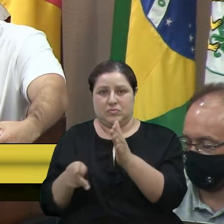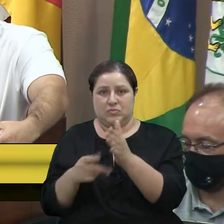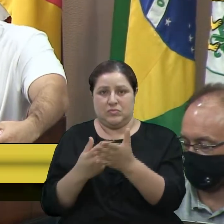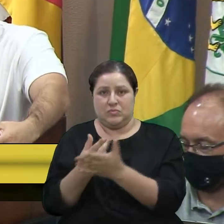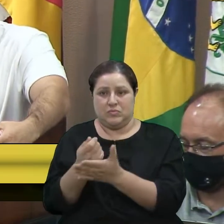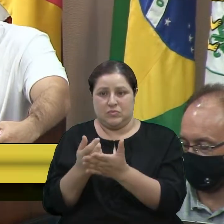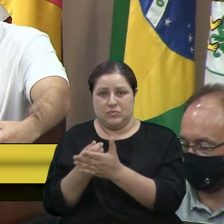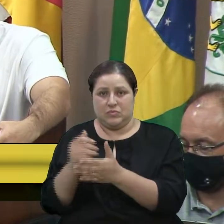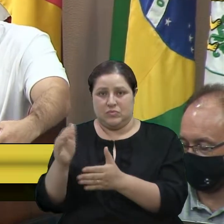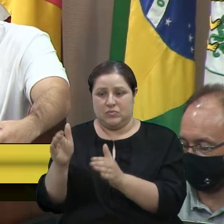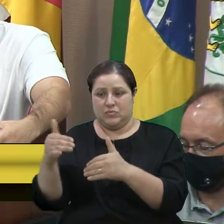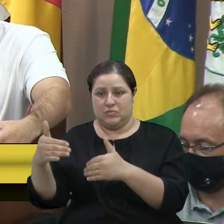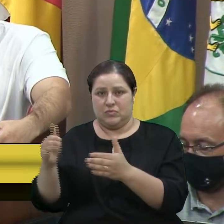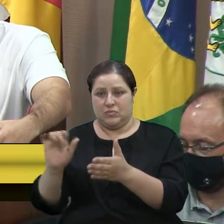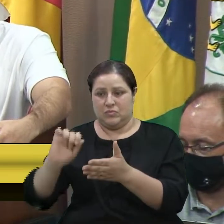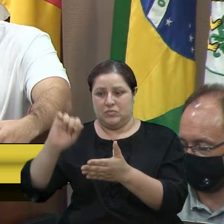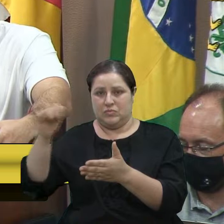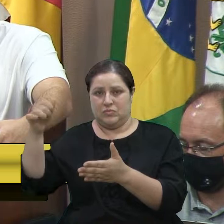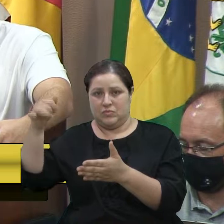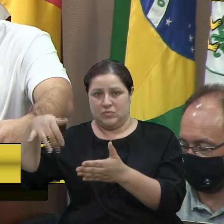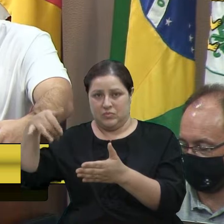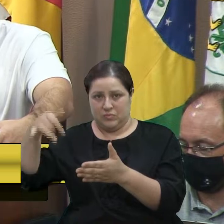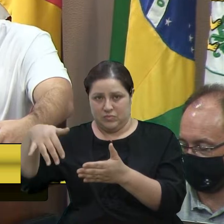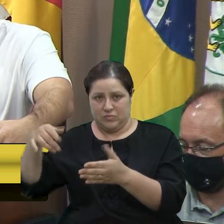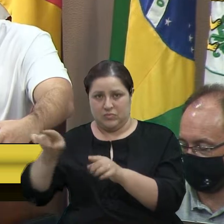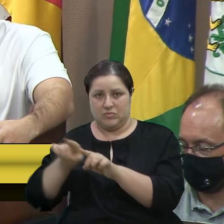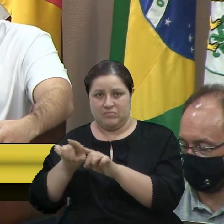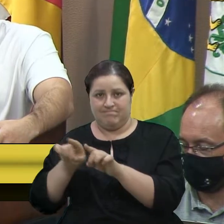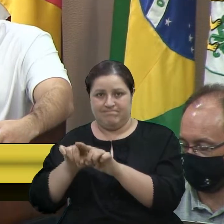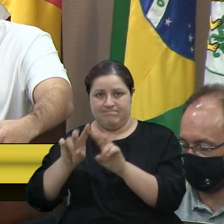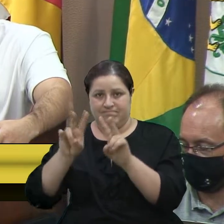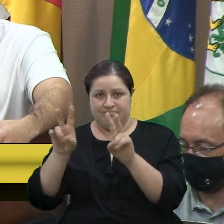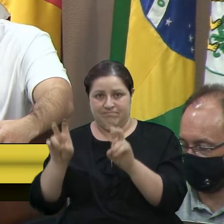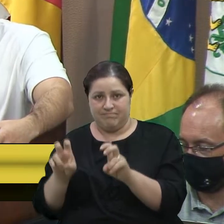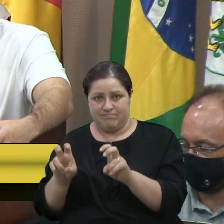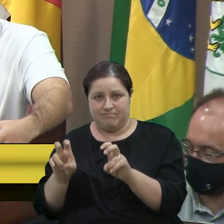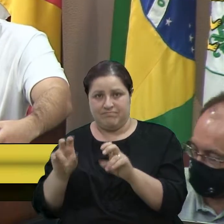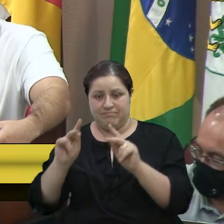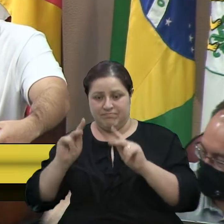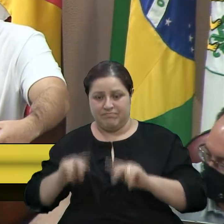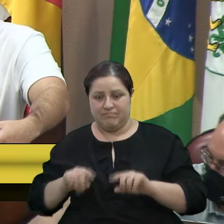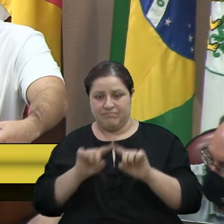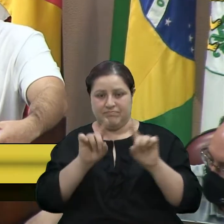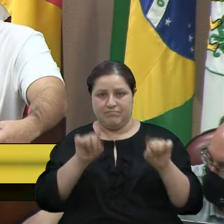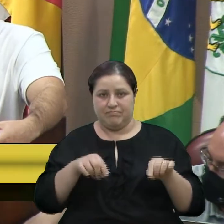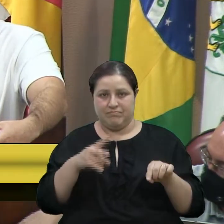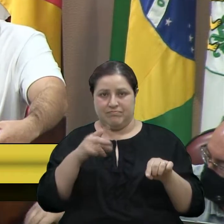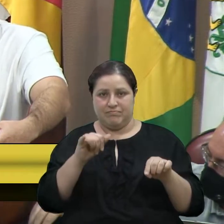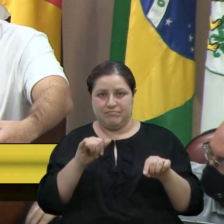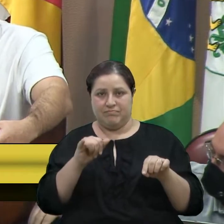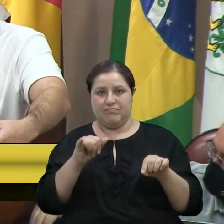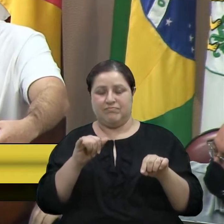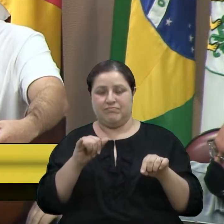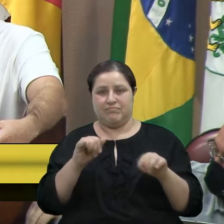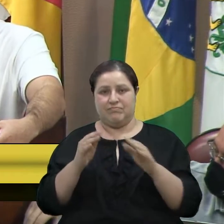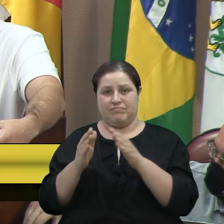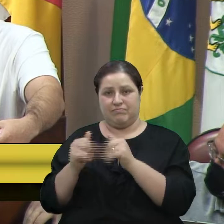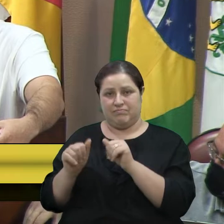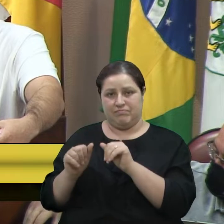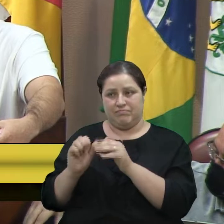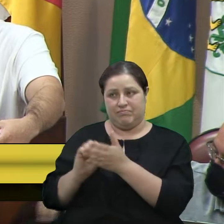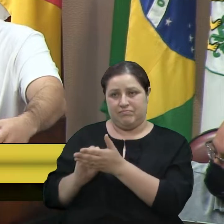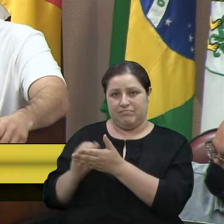containers e também para aquela questão dos servidores que irão se demitir, pagar a rescisão contratual